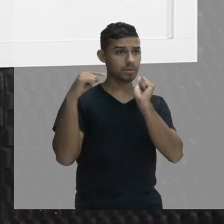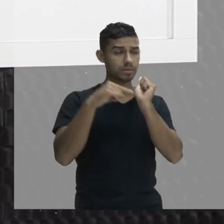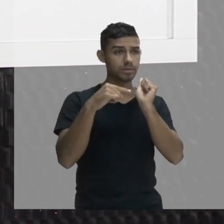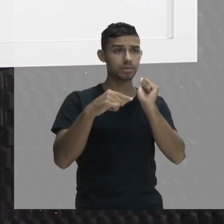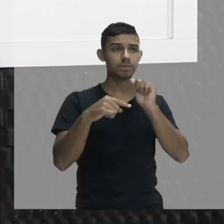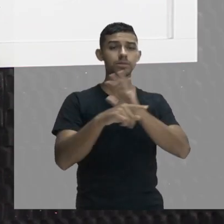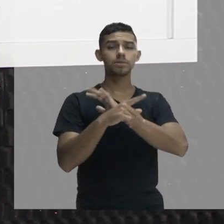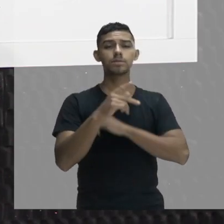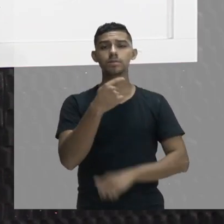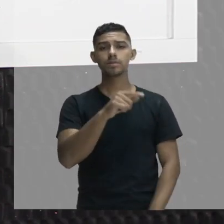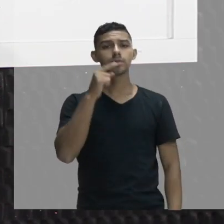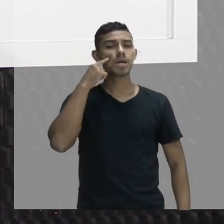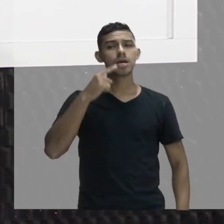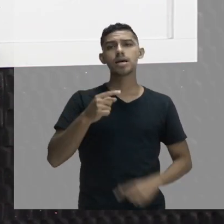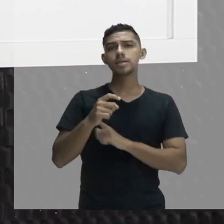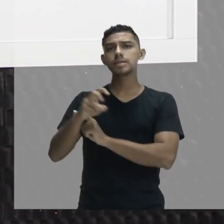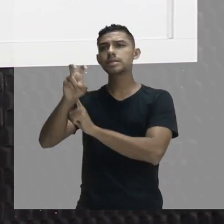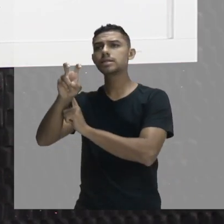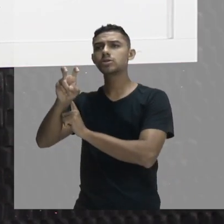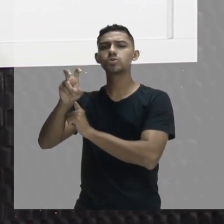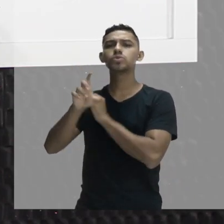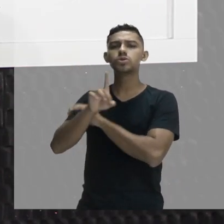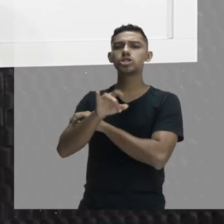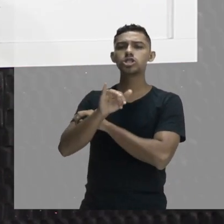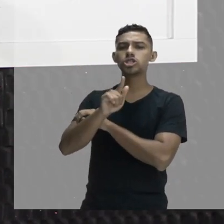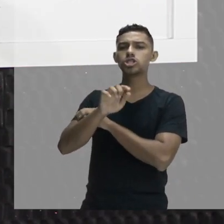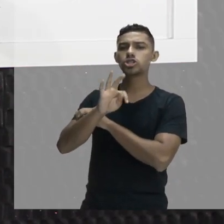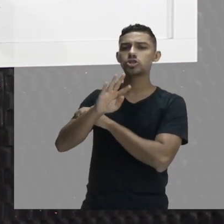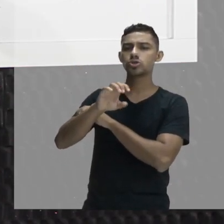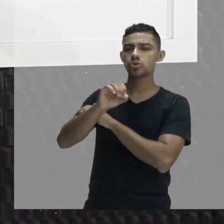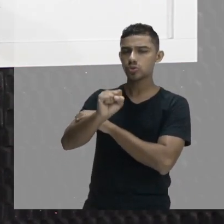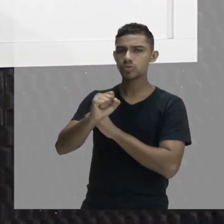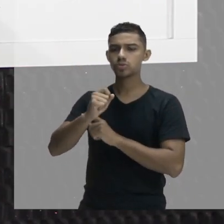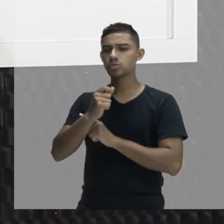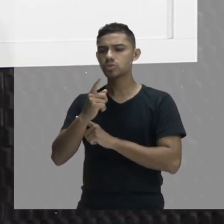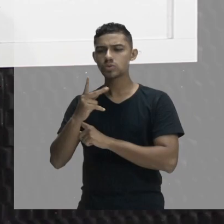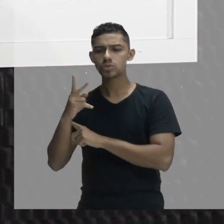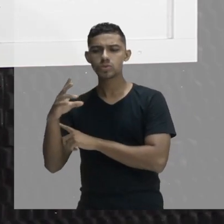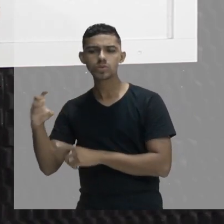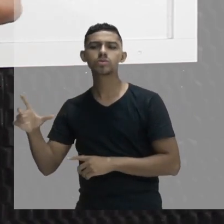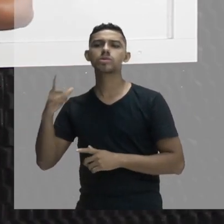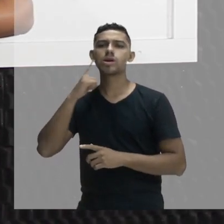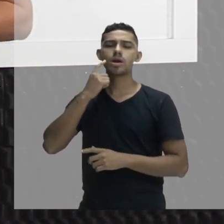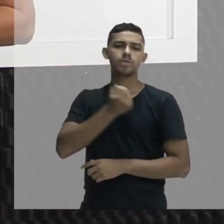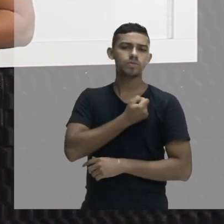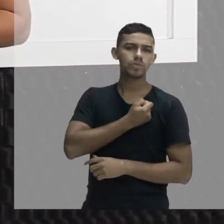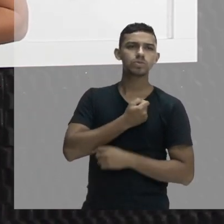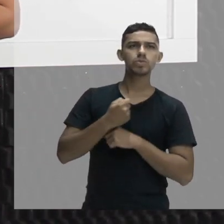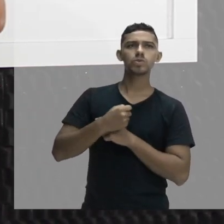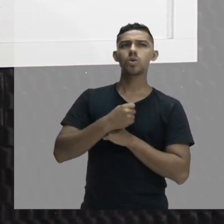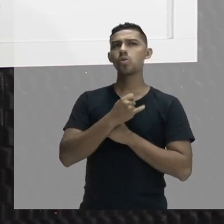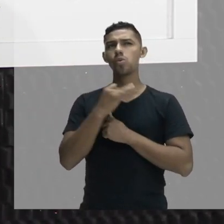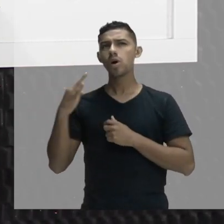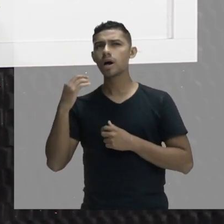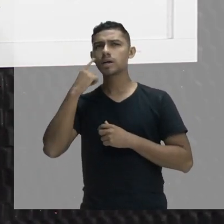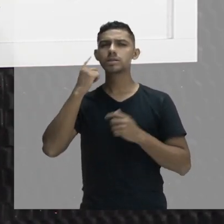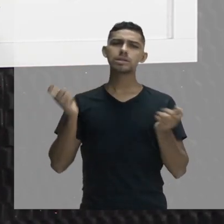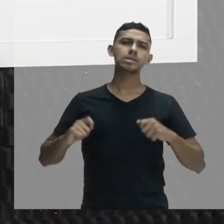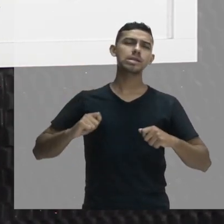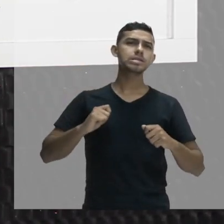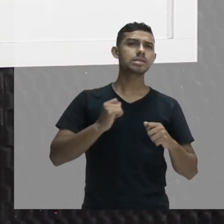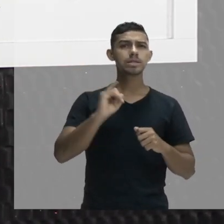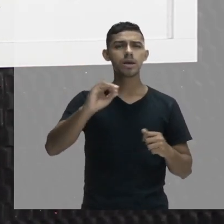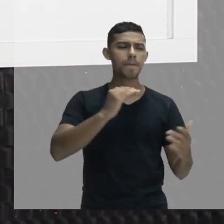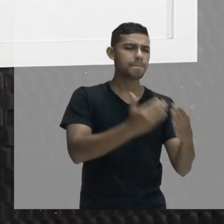5 dígitos numéricos, quantas senhas diferentes existem com 5 dígitos numéricos? Se eu perder